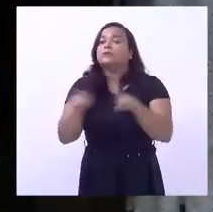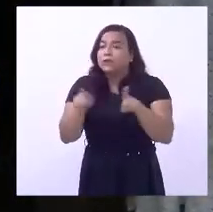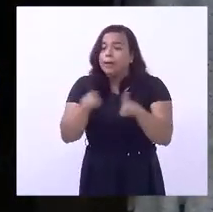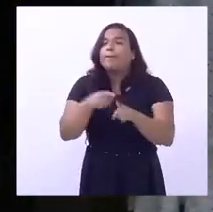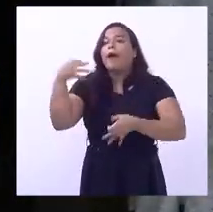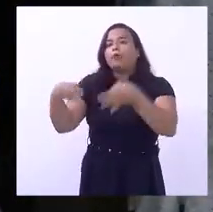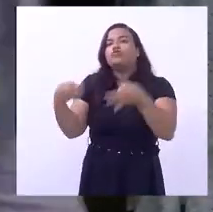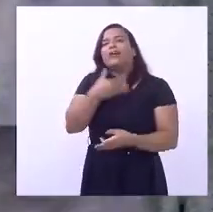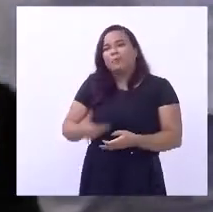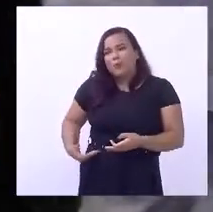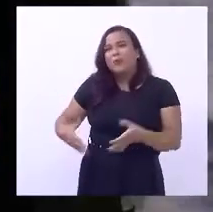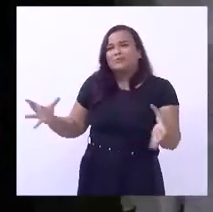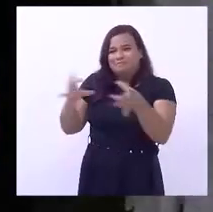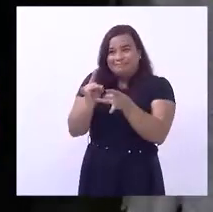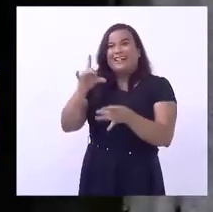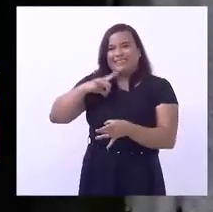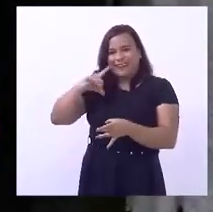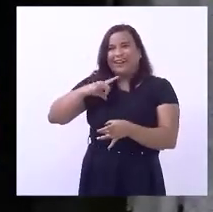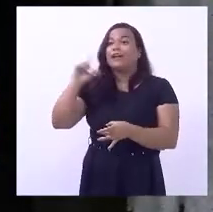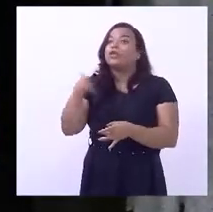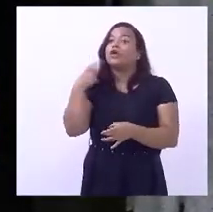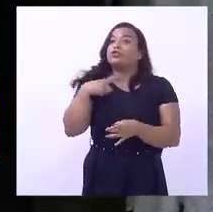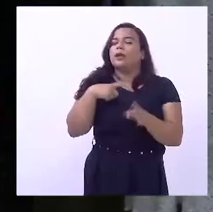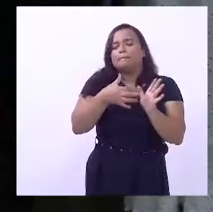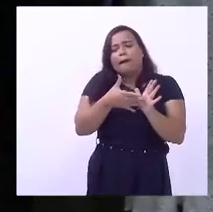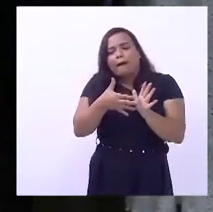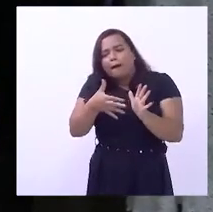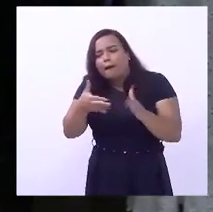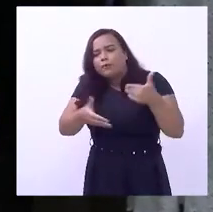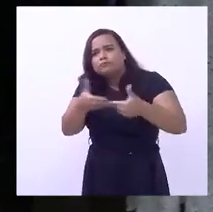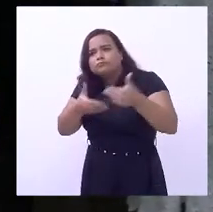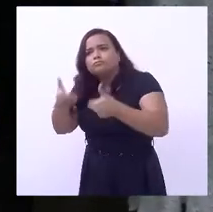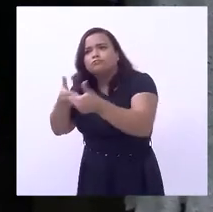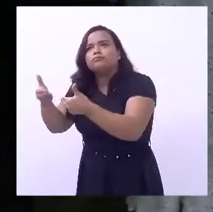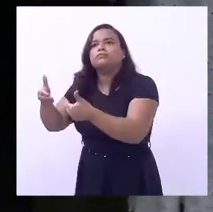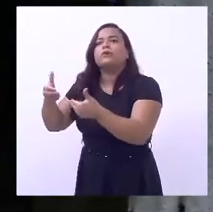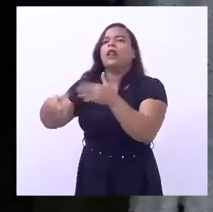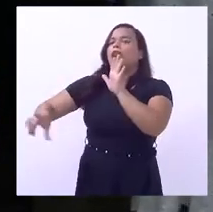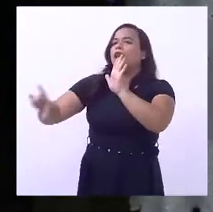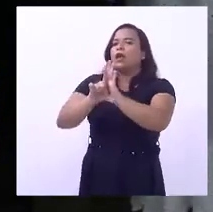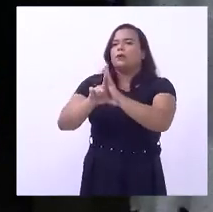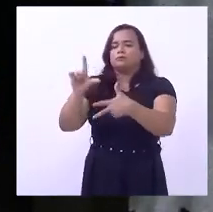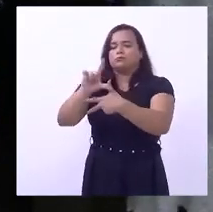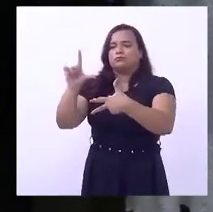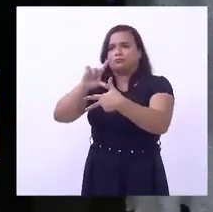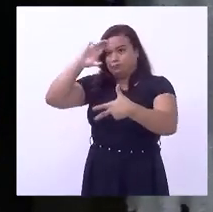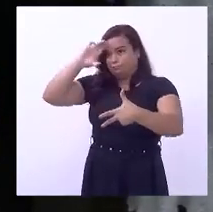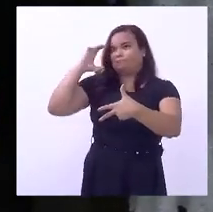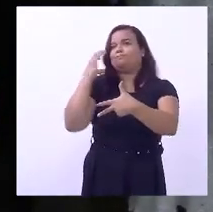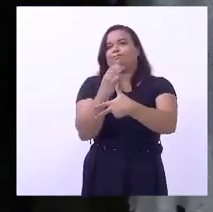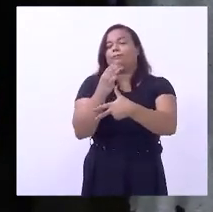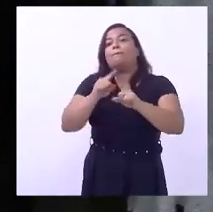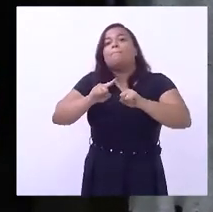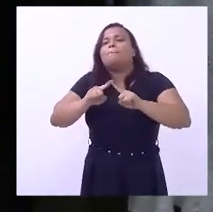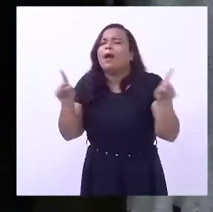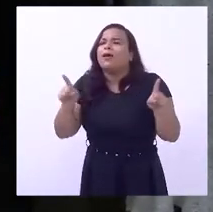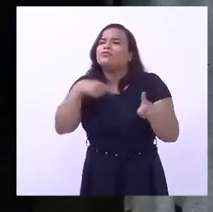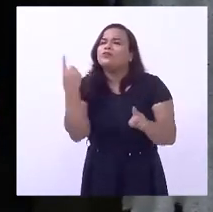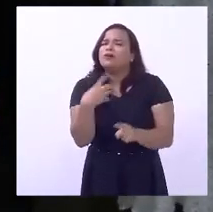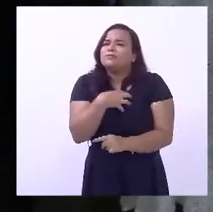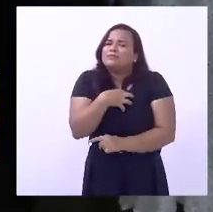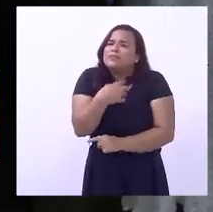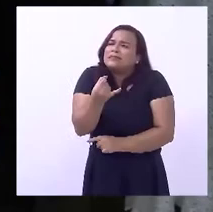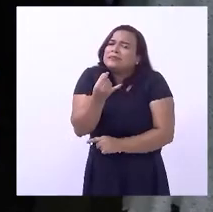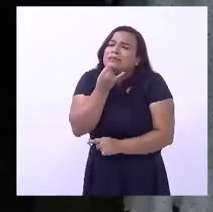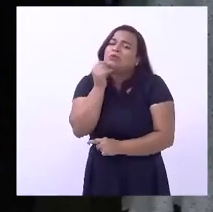públicas, então passamos por todo o rito de um processo legislativo. Mas é lamentável que o governo e